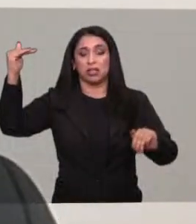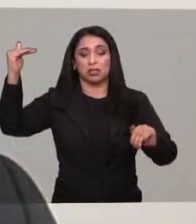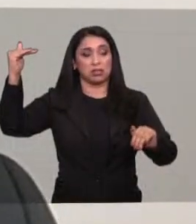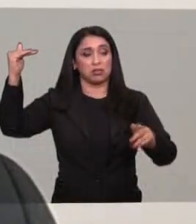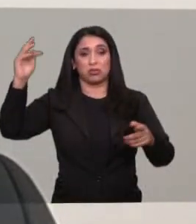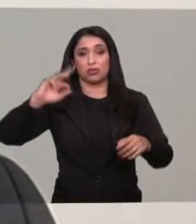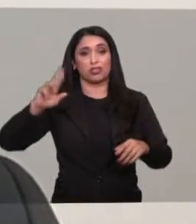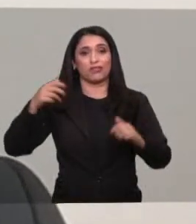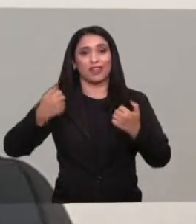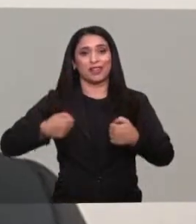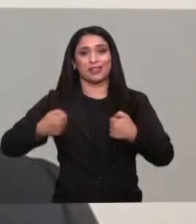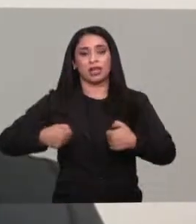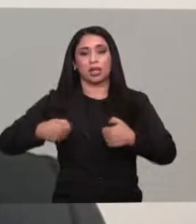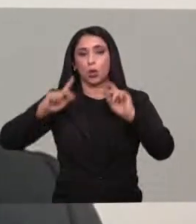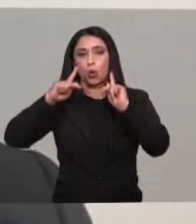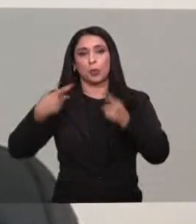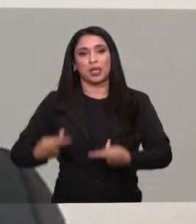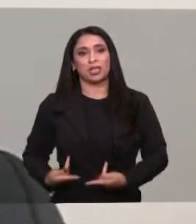vicissitudes humanas.